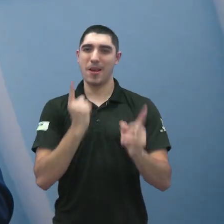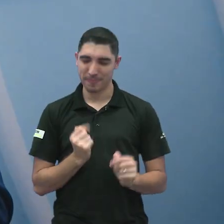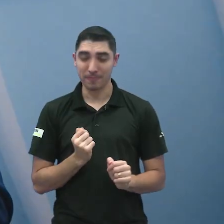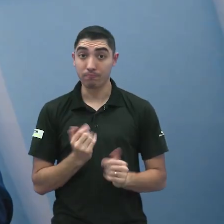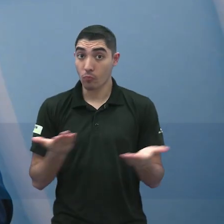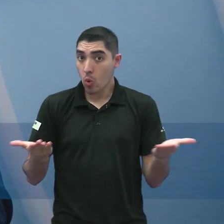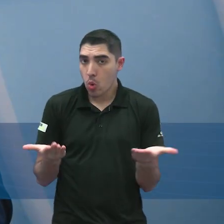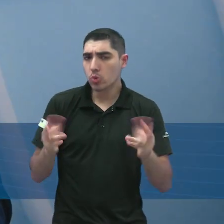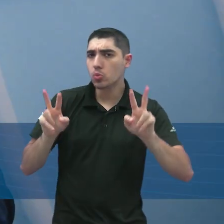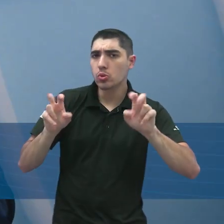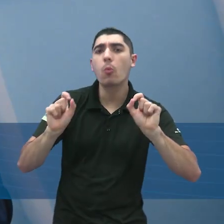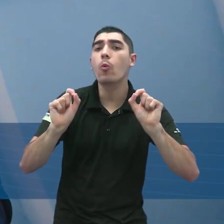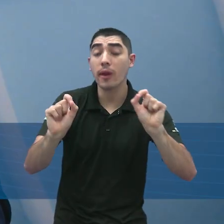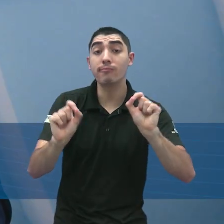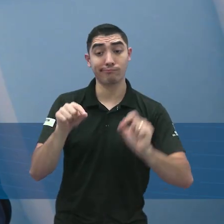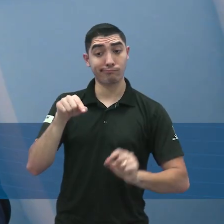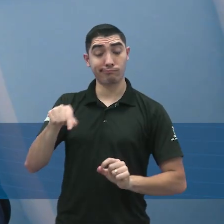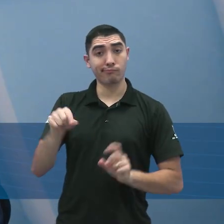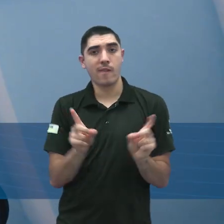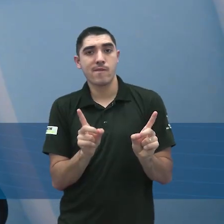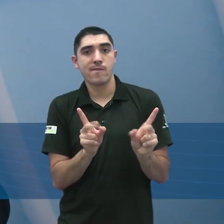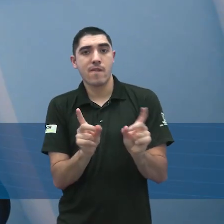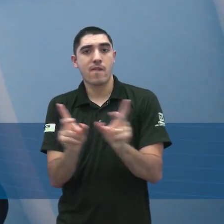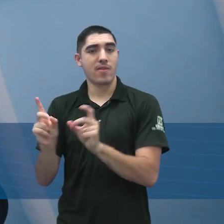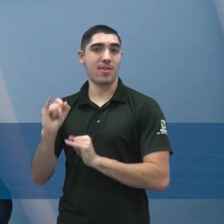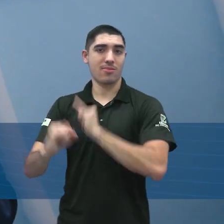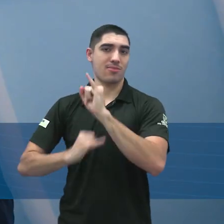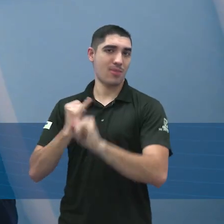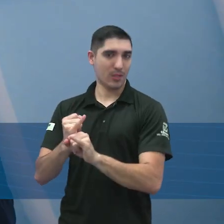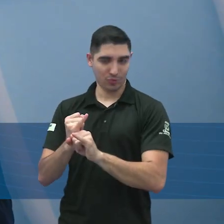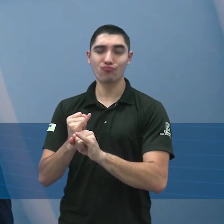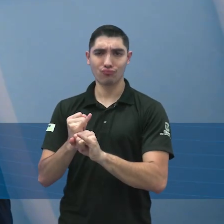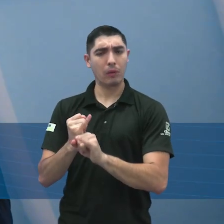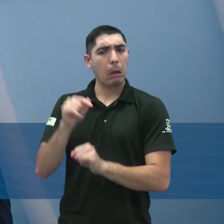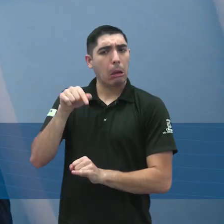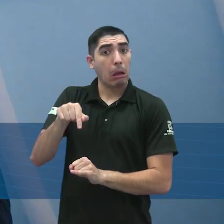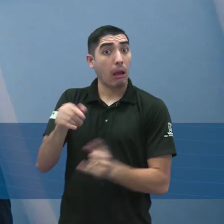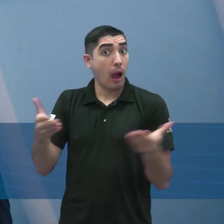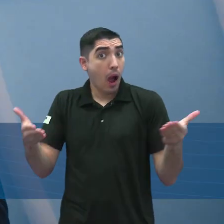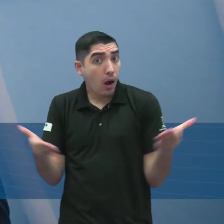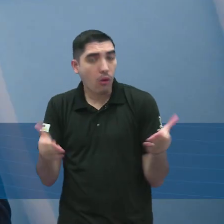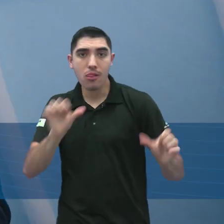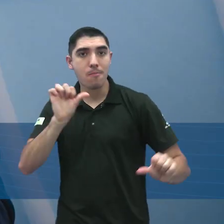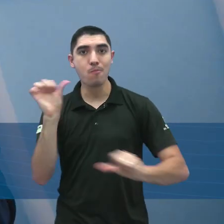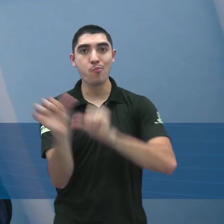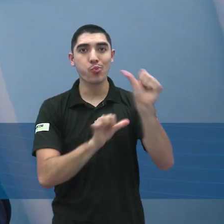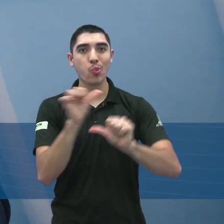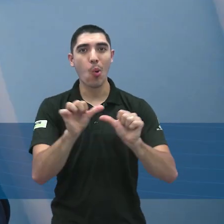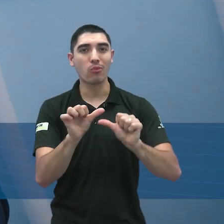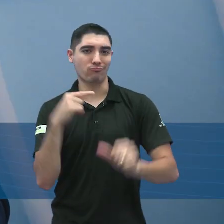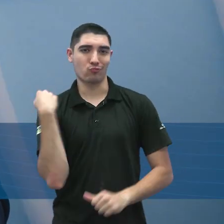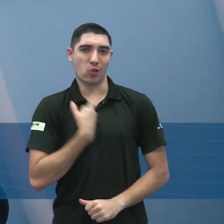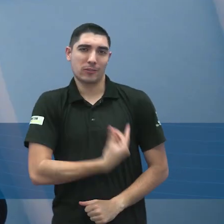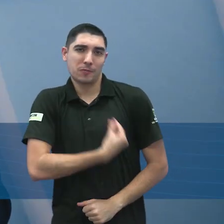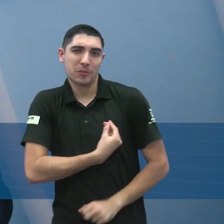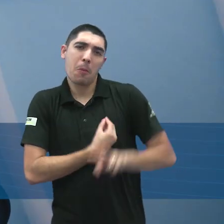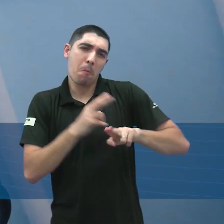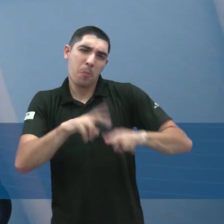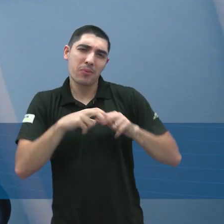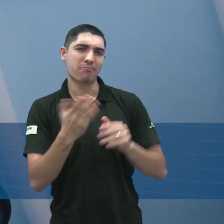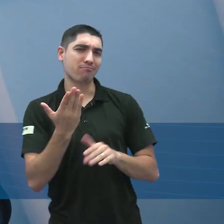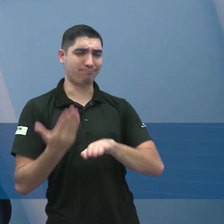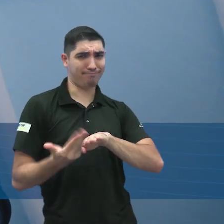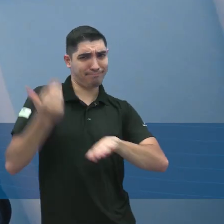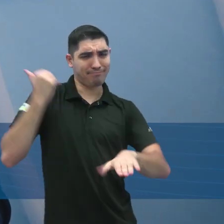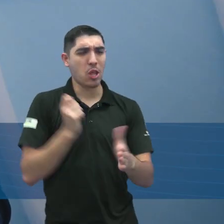o assunto é o e-commerce, um setor que mudou a forma como compramos e vendemos, né? Nos últimos